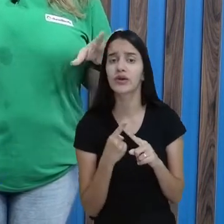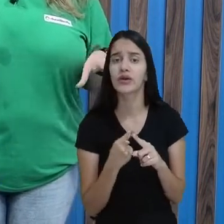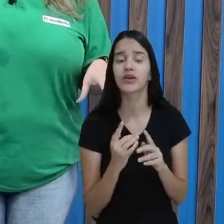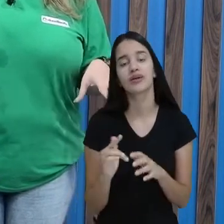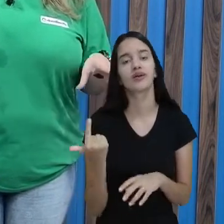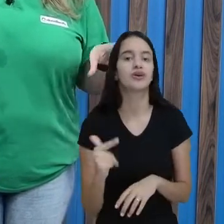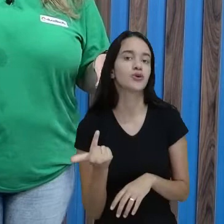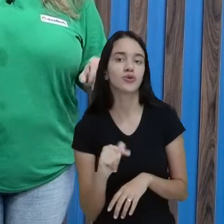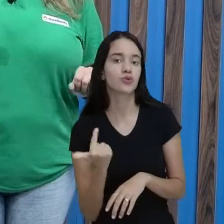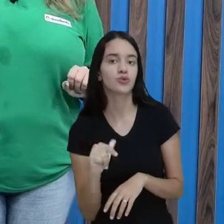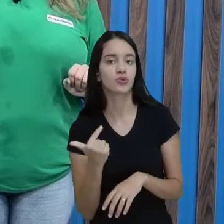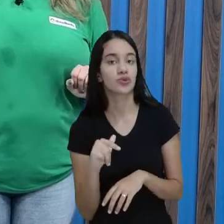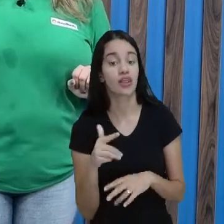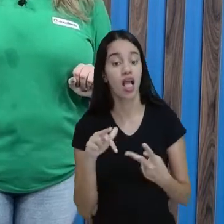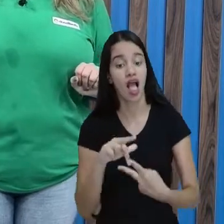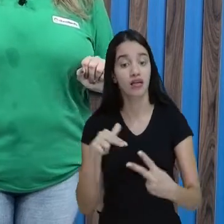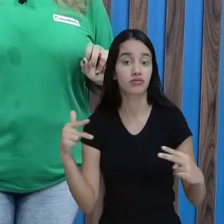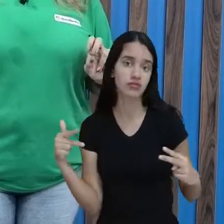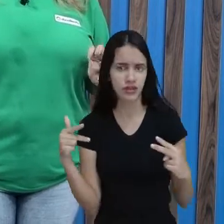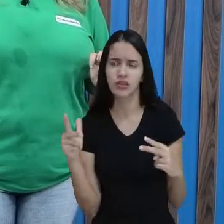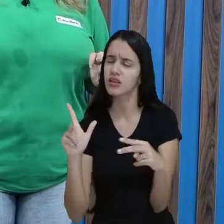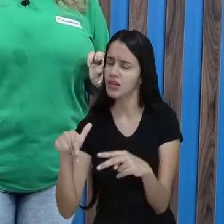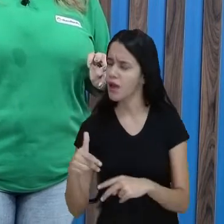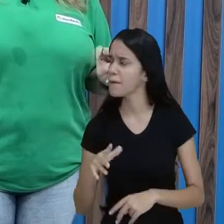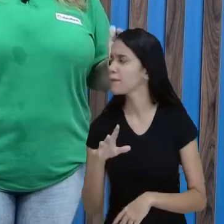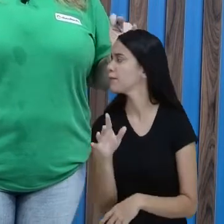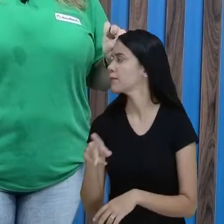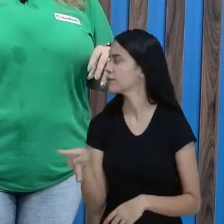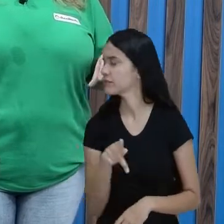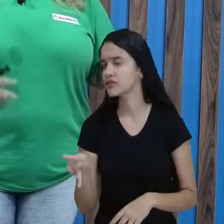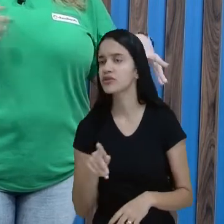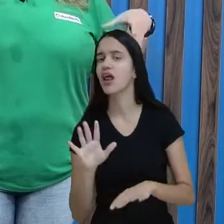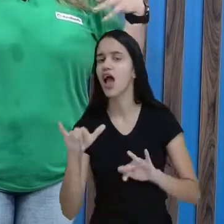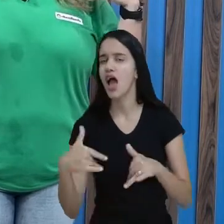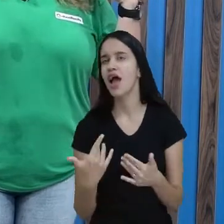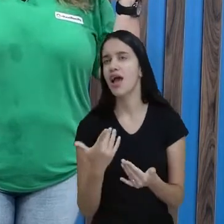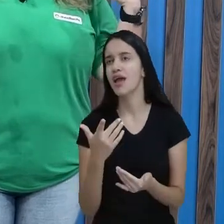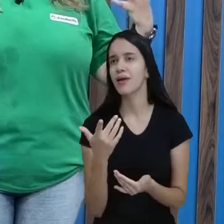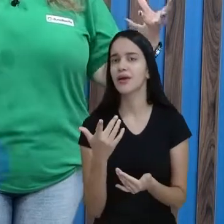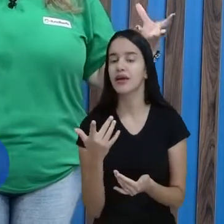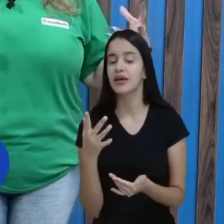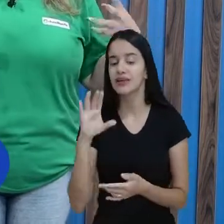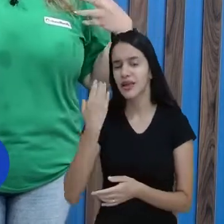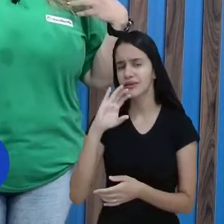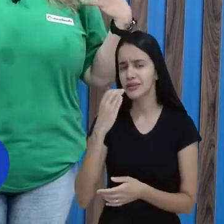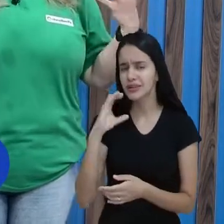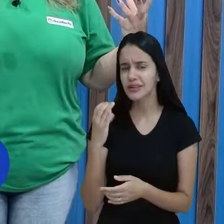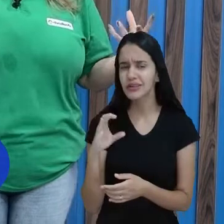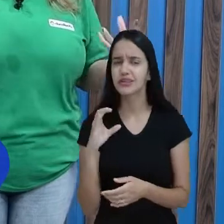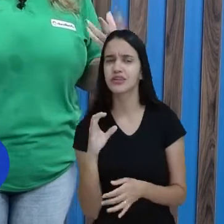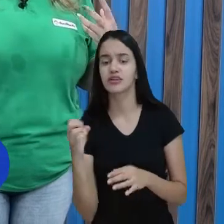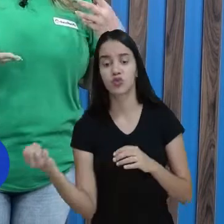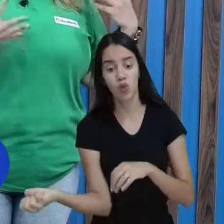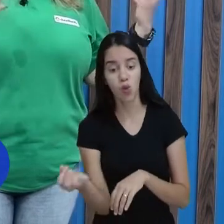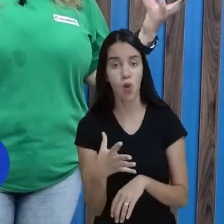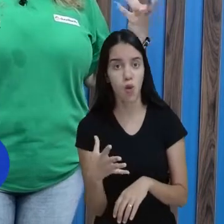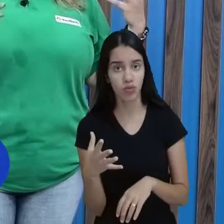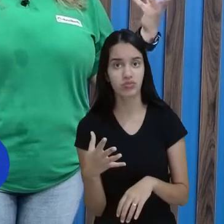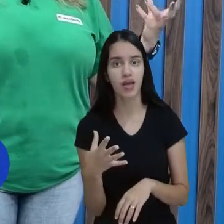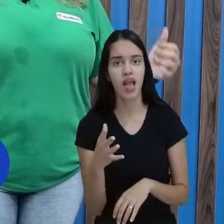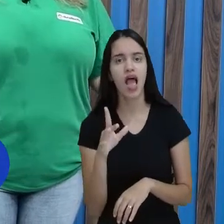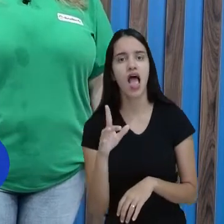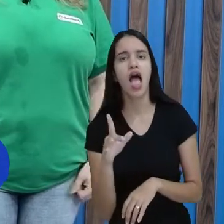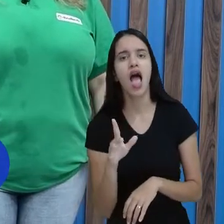ainda não tinha a genética. Não é, professora Isabel? Essa questão da ciência, né, do novo, isso é